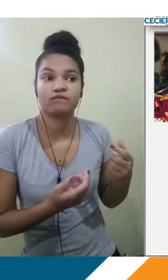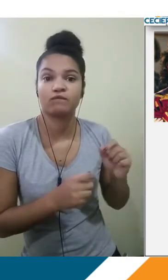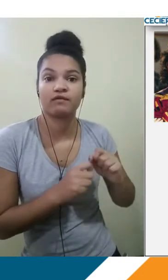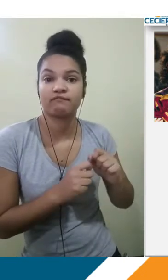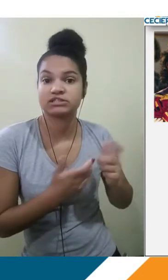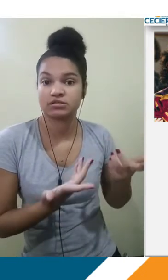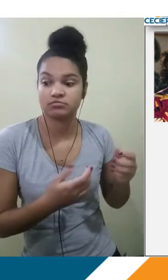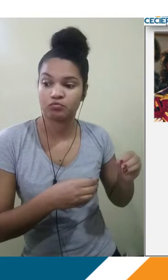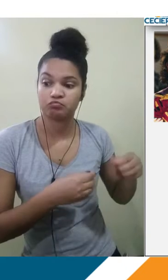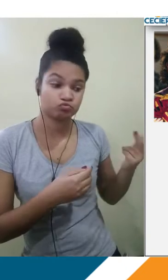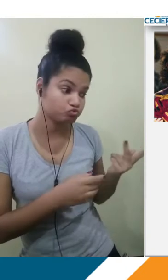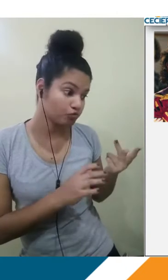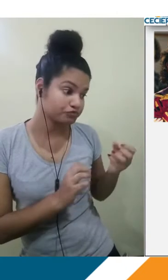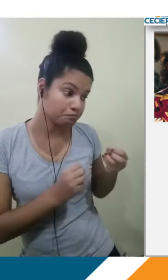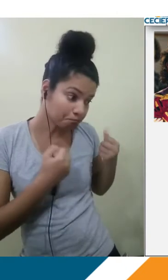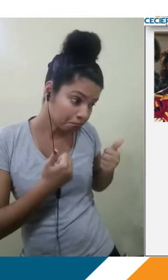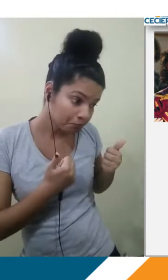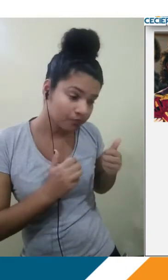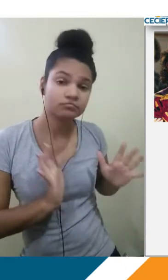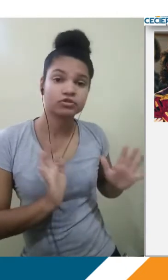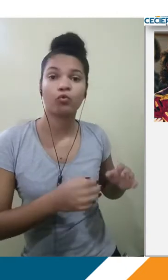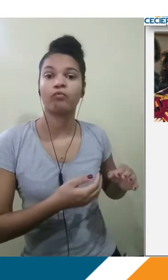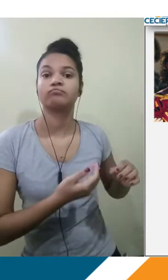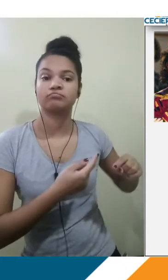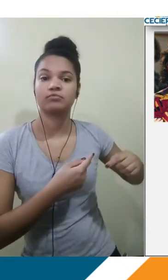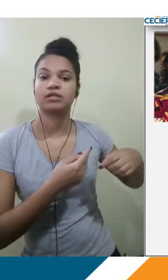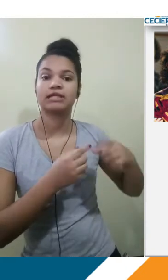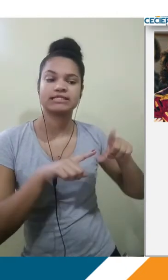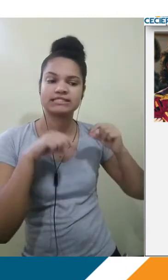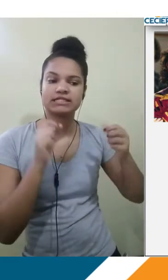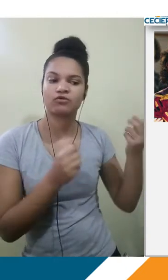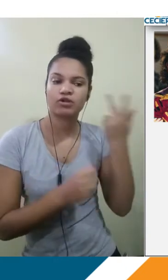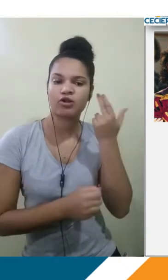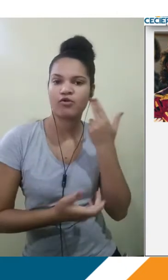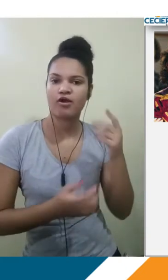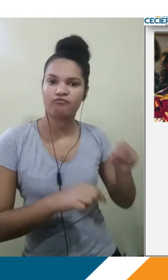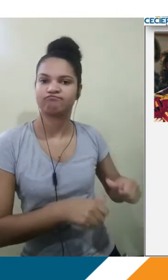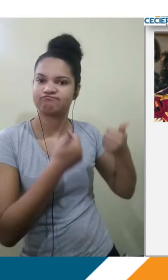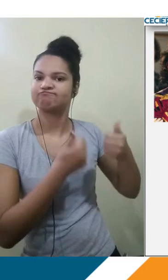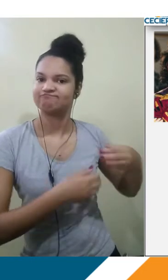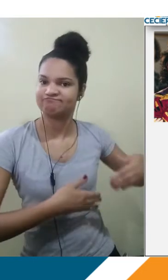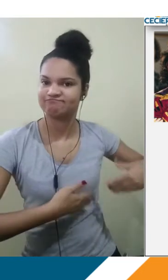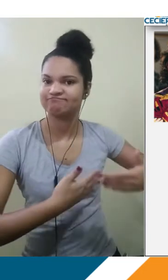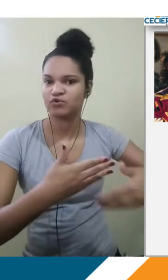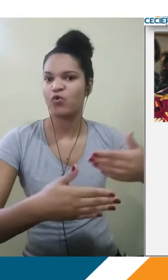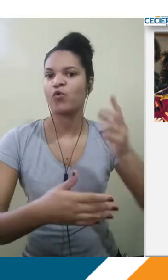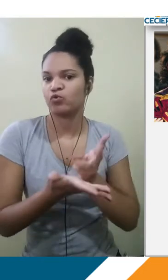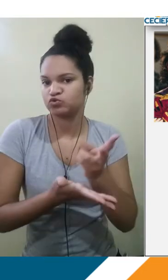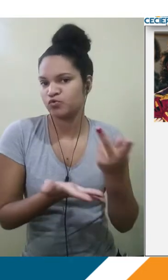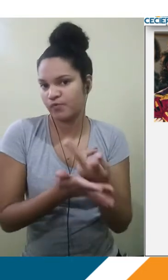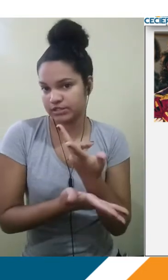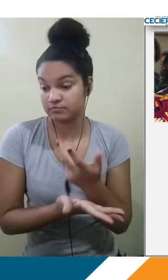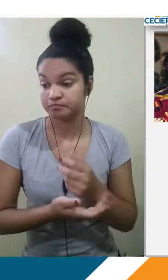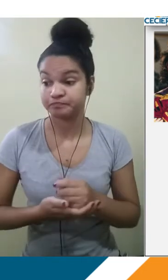dois organismos, a seleção natural favoreceu esse tipo de interação. A teoria explica, então, dentre outras coisas,